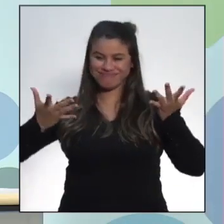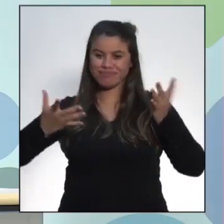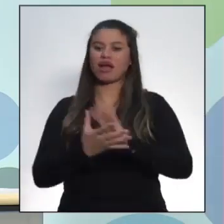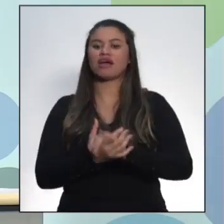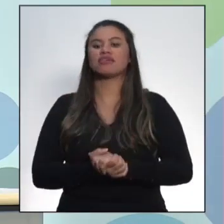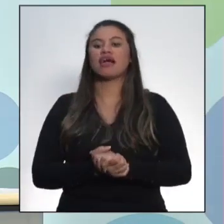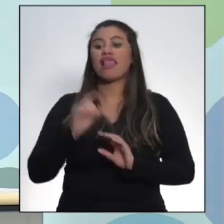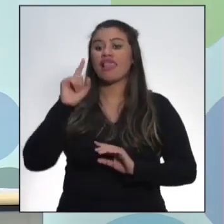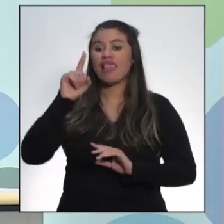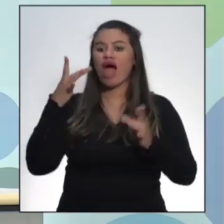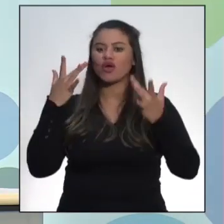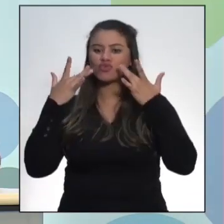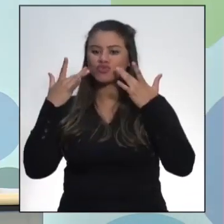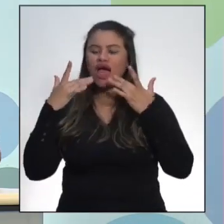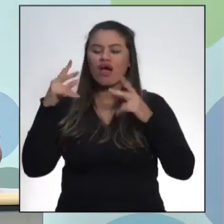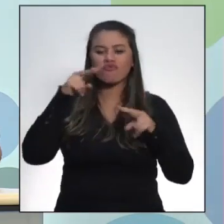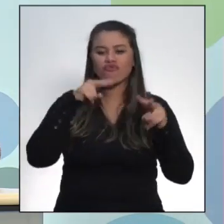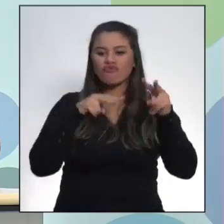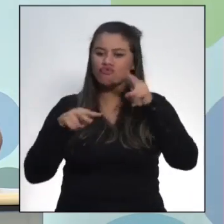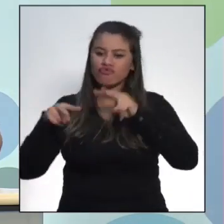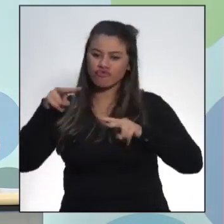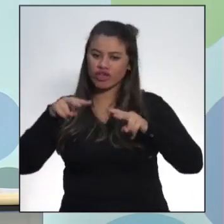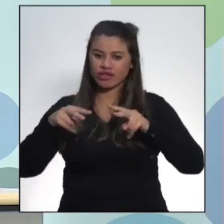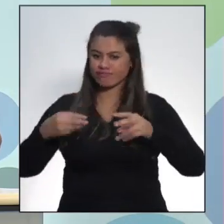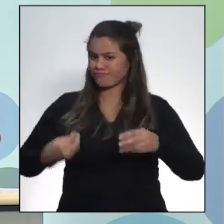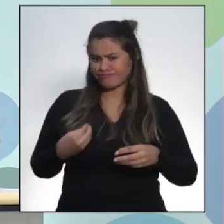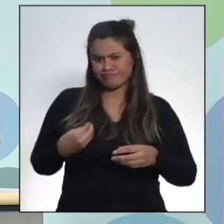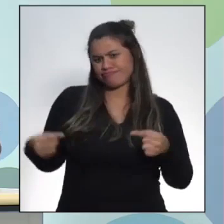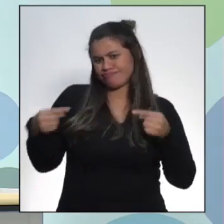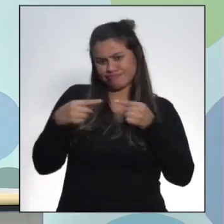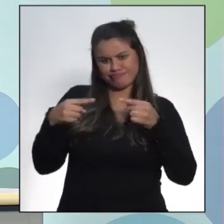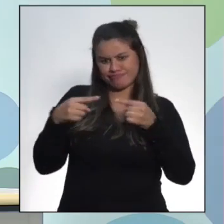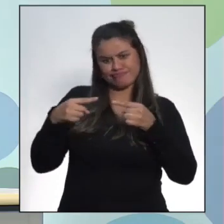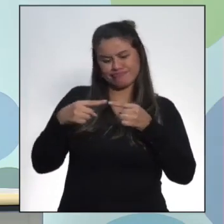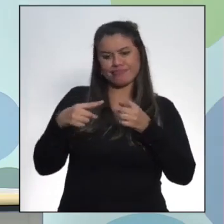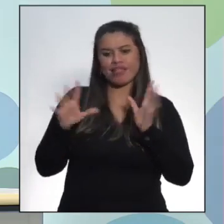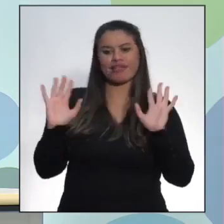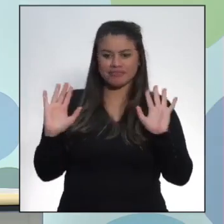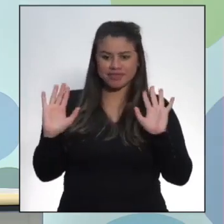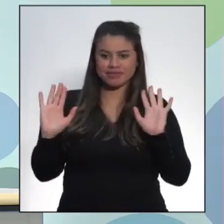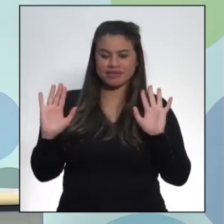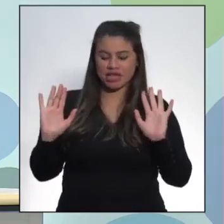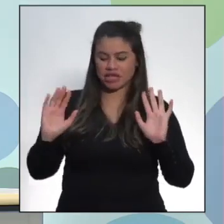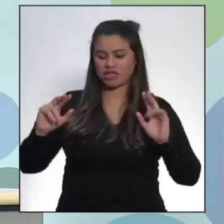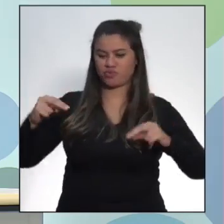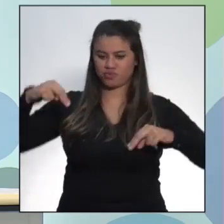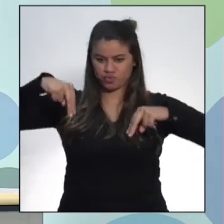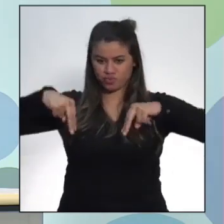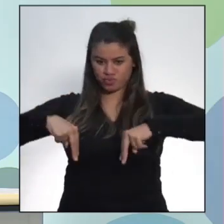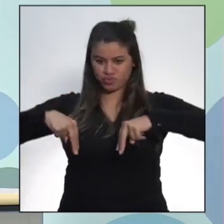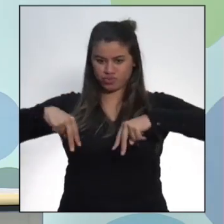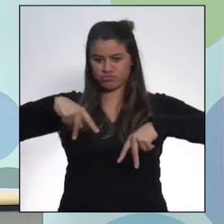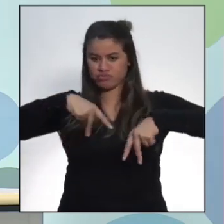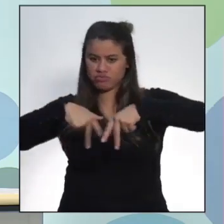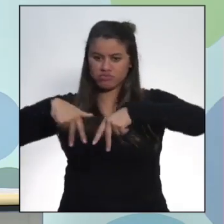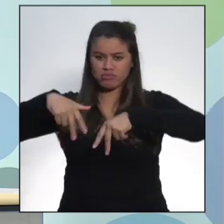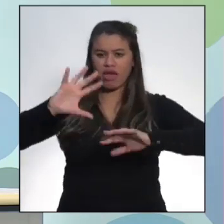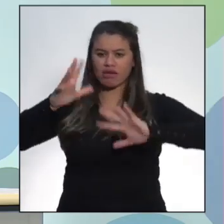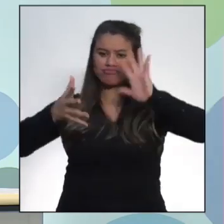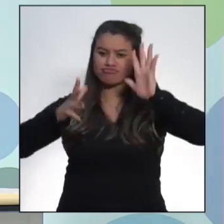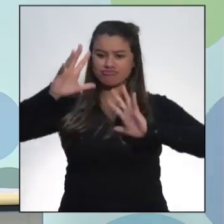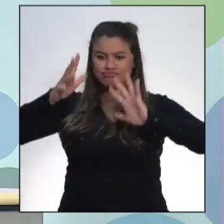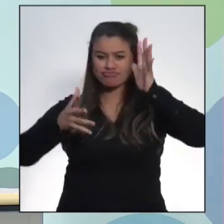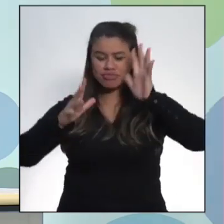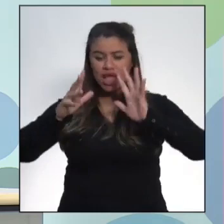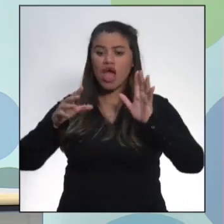coisas estão se passando no palco. Então, no palco, é necessário que haja indicações